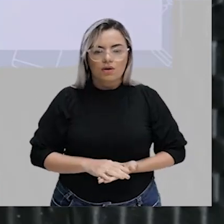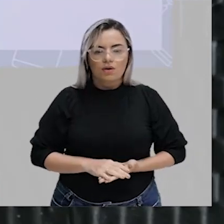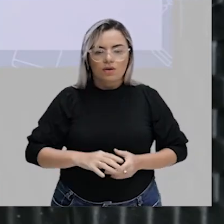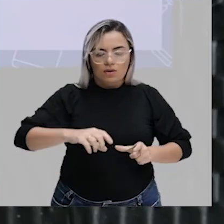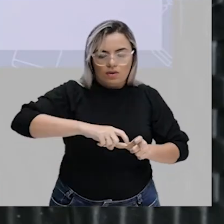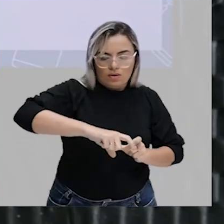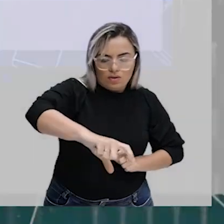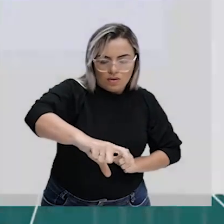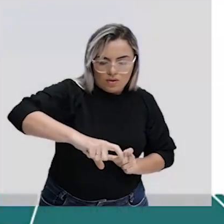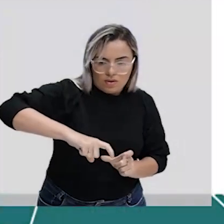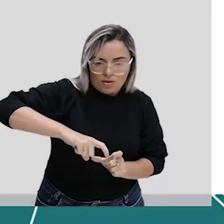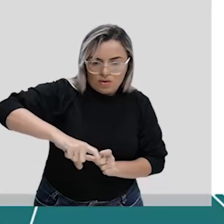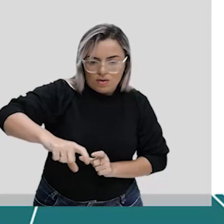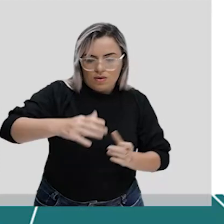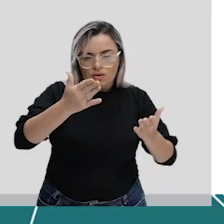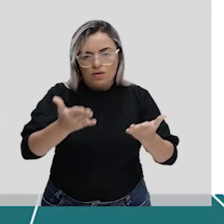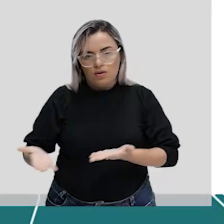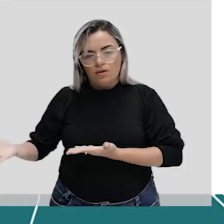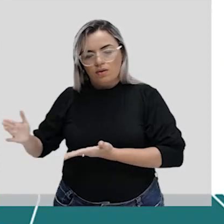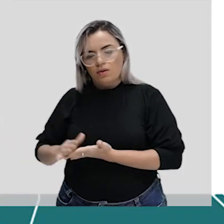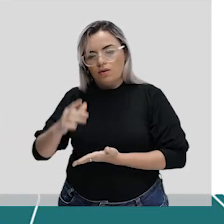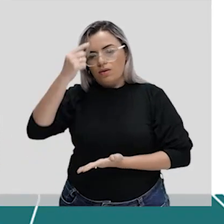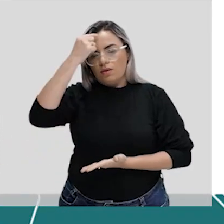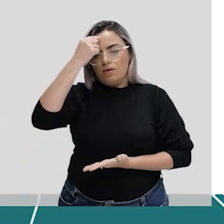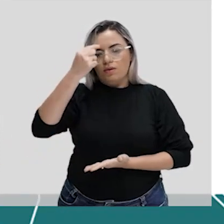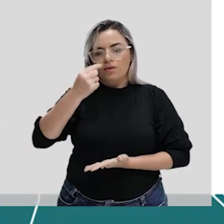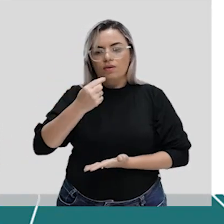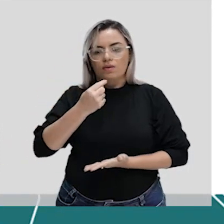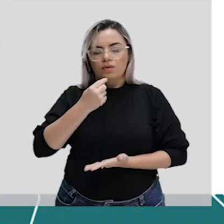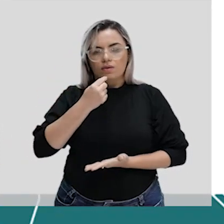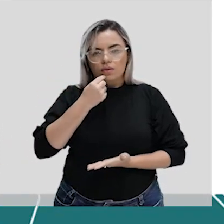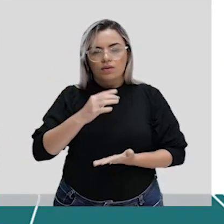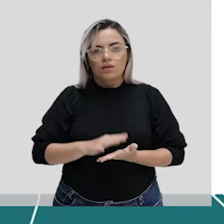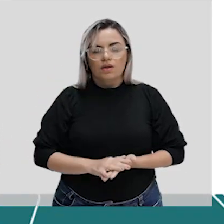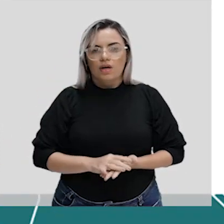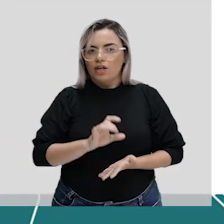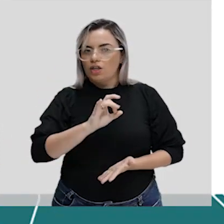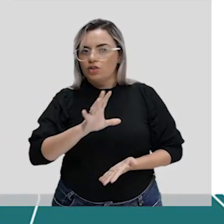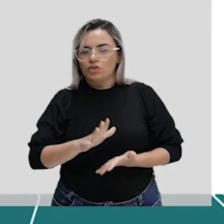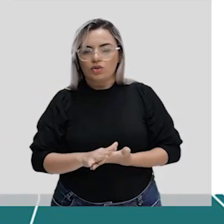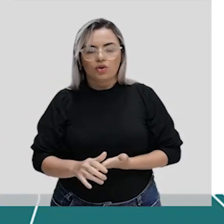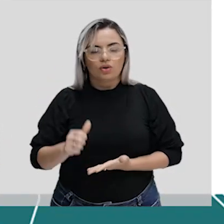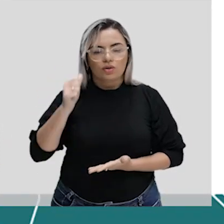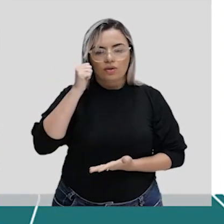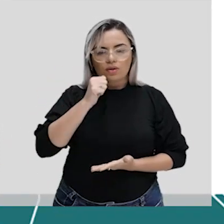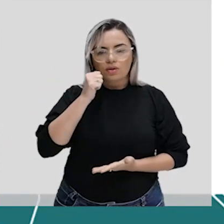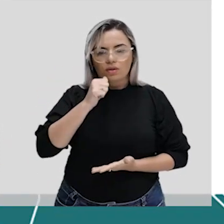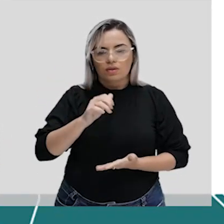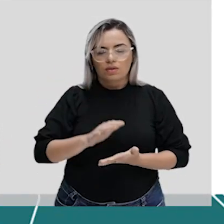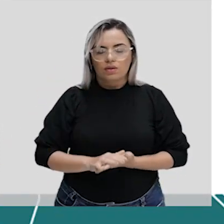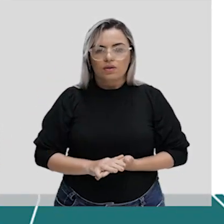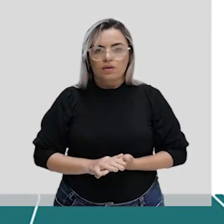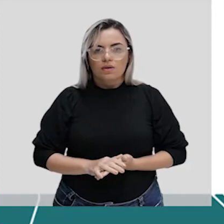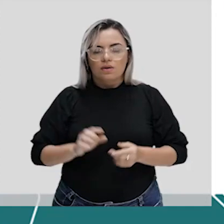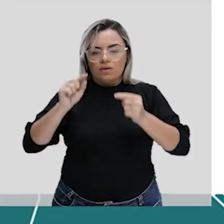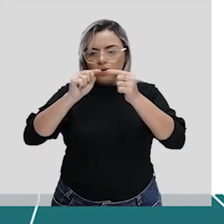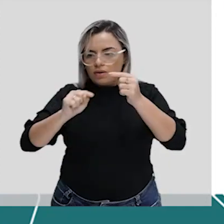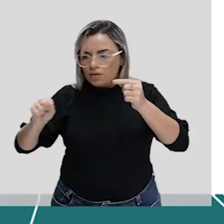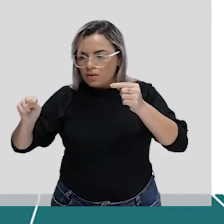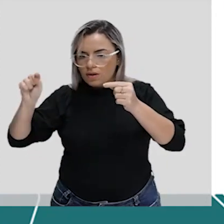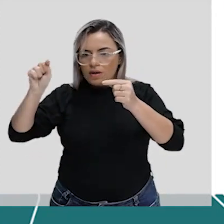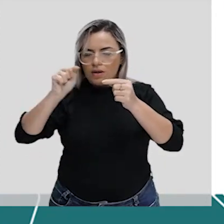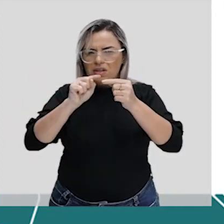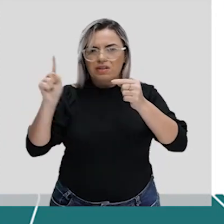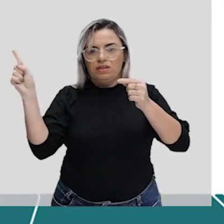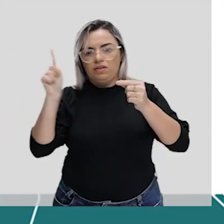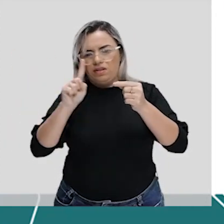barras assimétricas. Está aqui a imagem para vocês e está aqui eu marcando. Sempre vocês marquem, quando vocês olharem não na